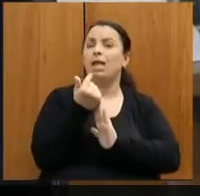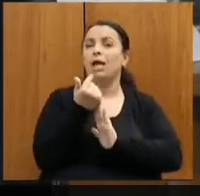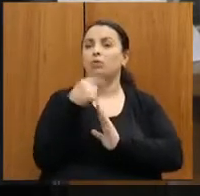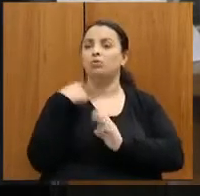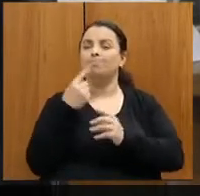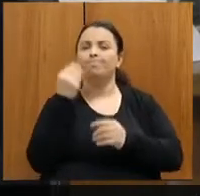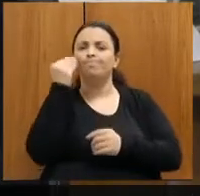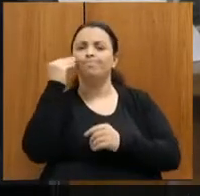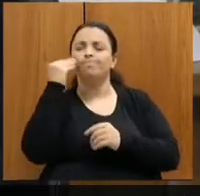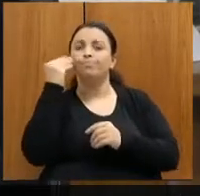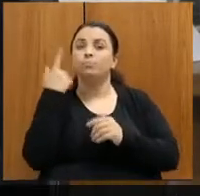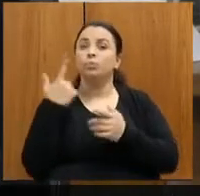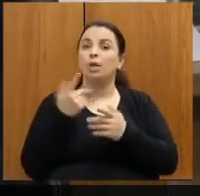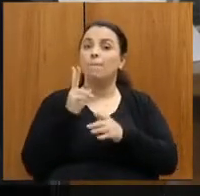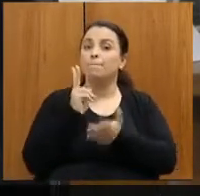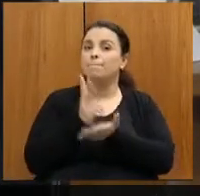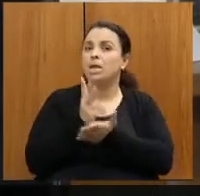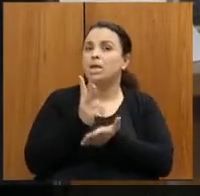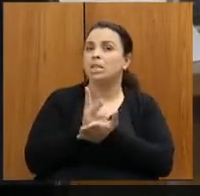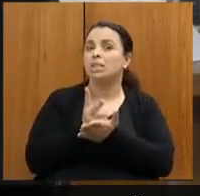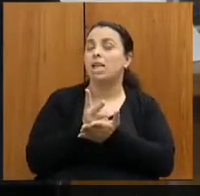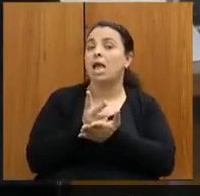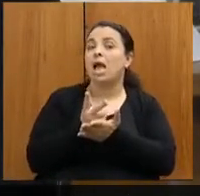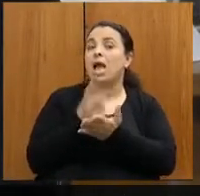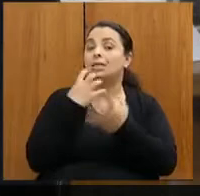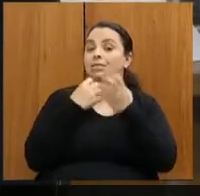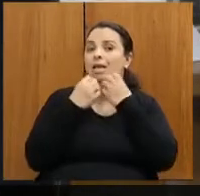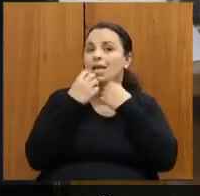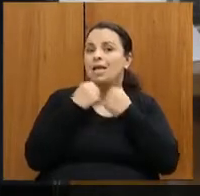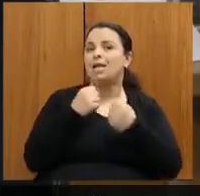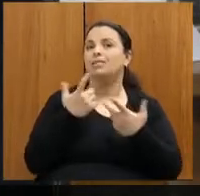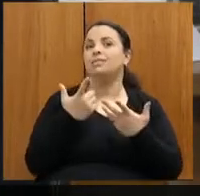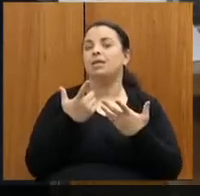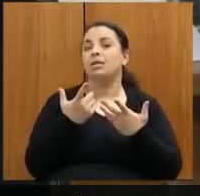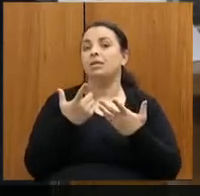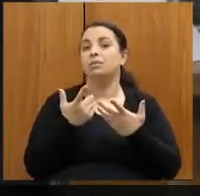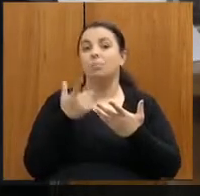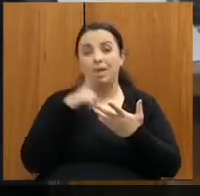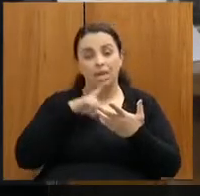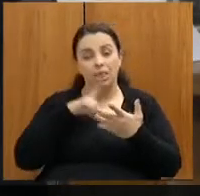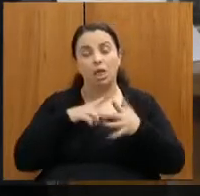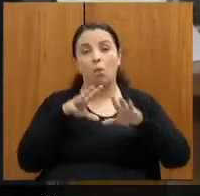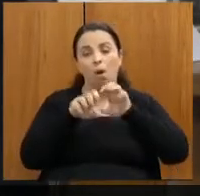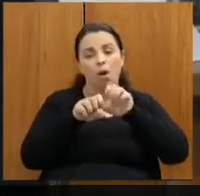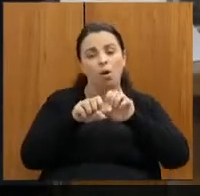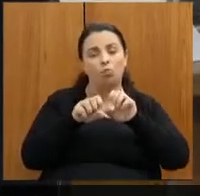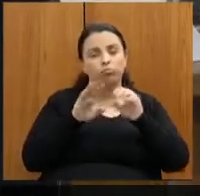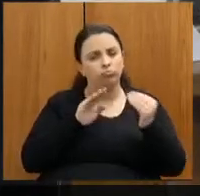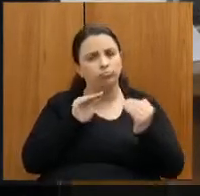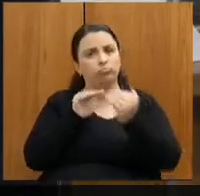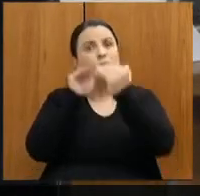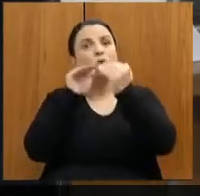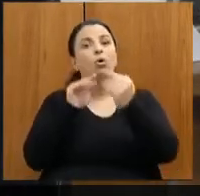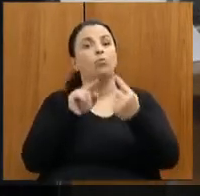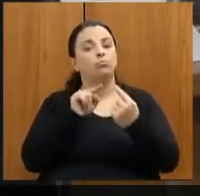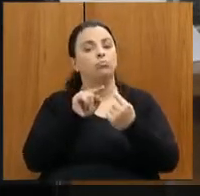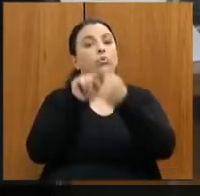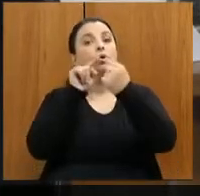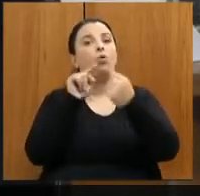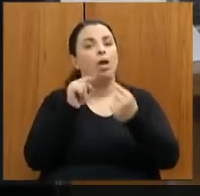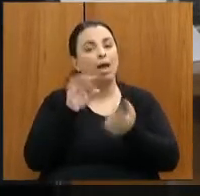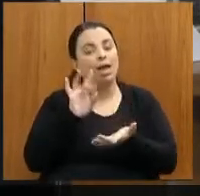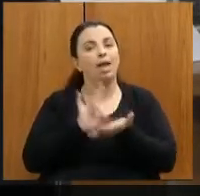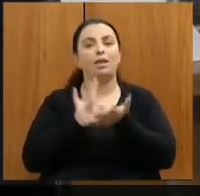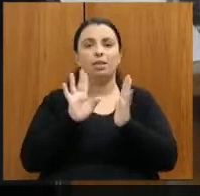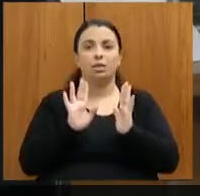conservador sob a ótica de receita para que haja uma busca efetiva da realidade com o primeiro.